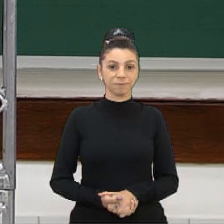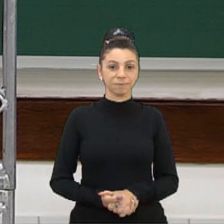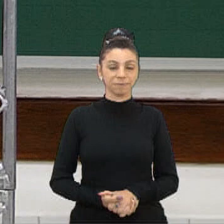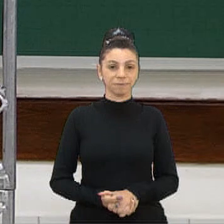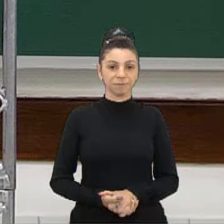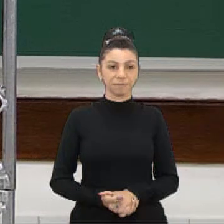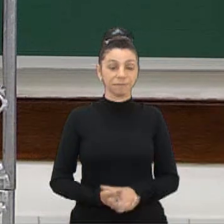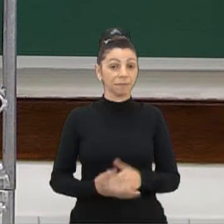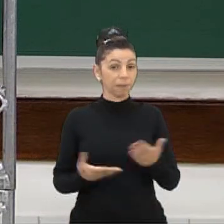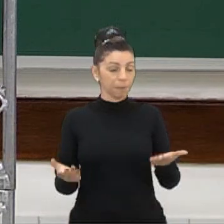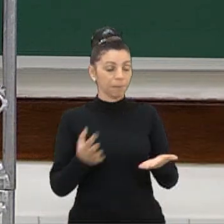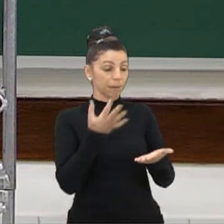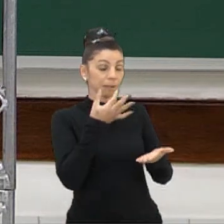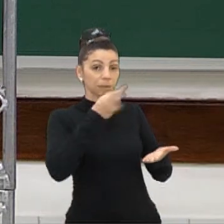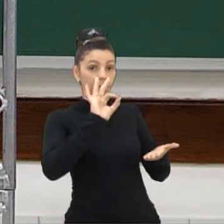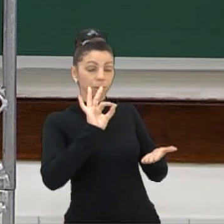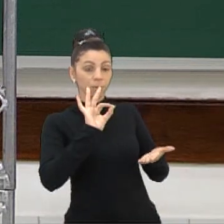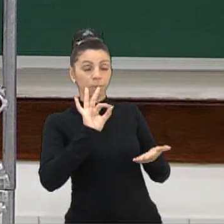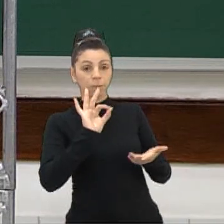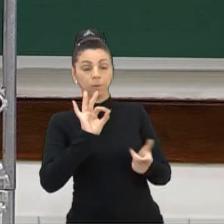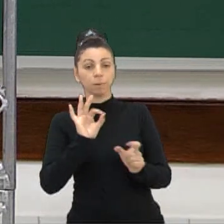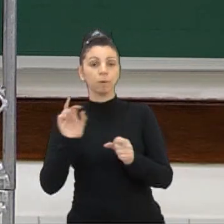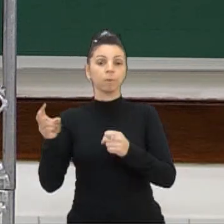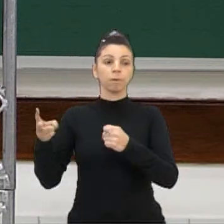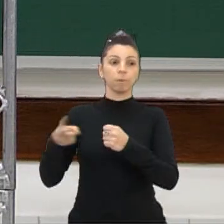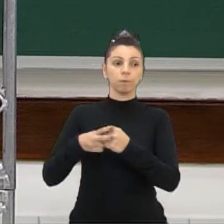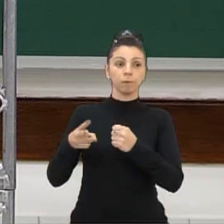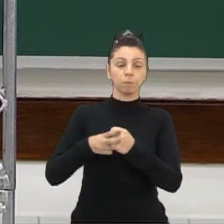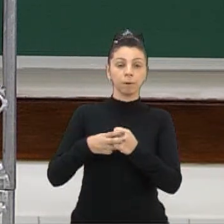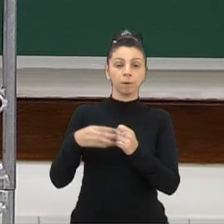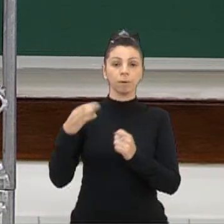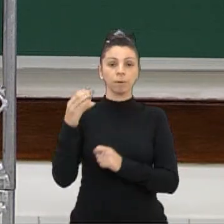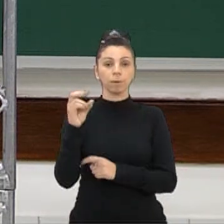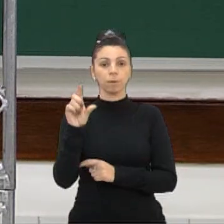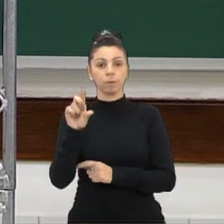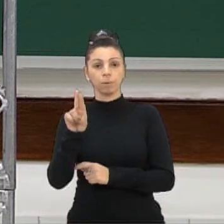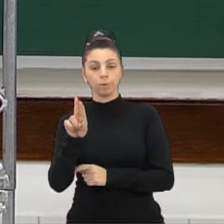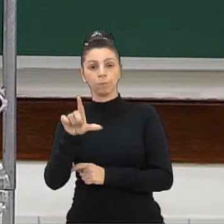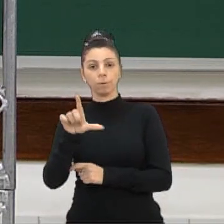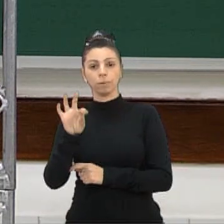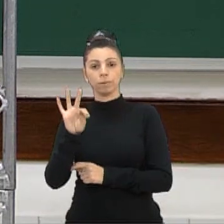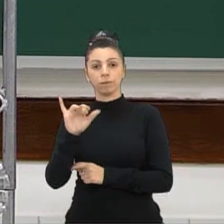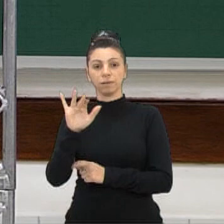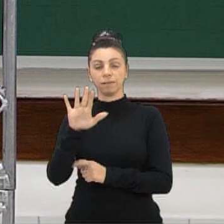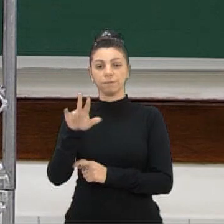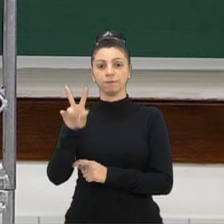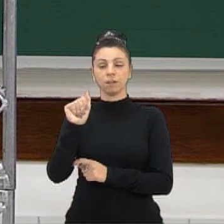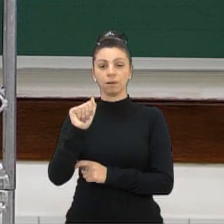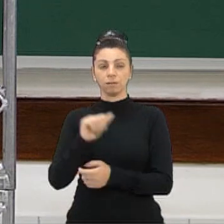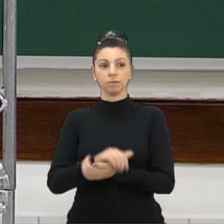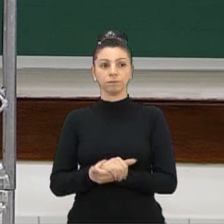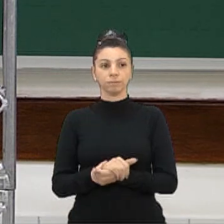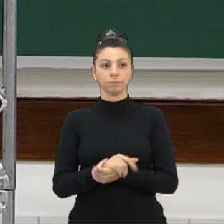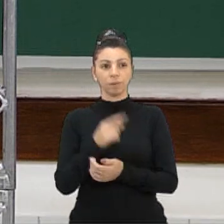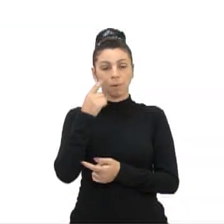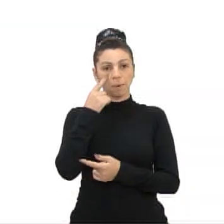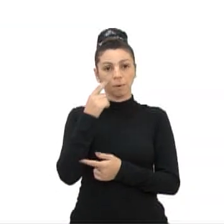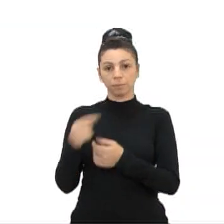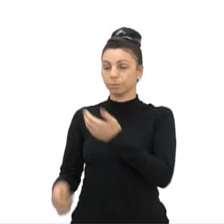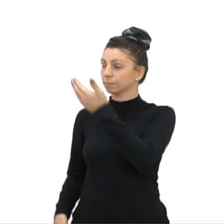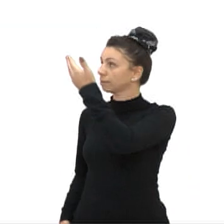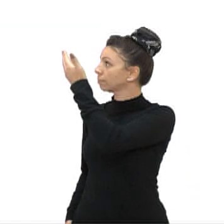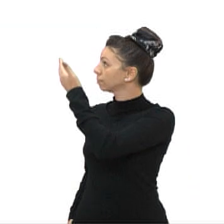Então, galera, acertou quem conjugou aí o verbo cultivar da seguinte forma: eu cultivo, tu cultivas, ele cultiva.